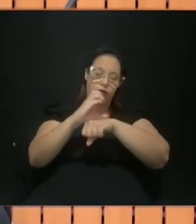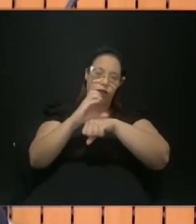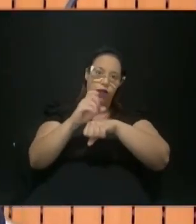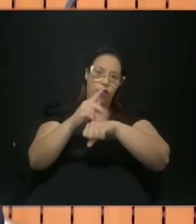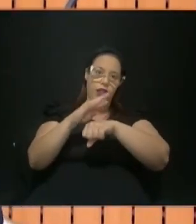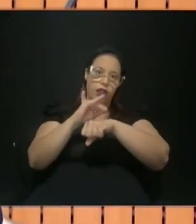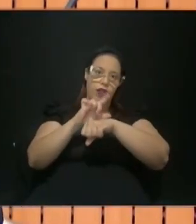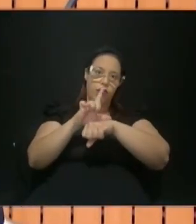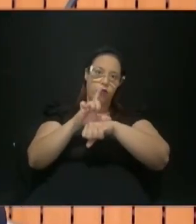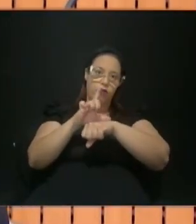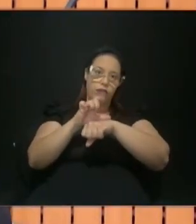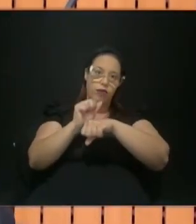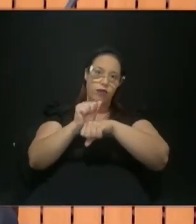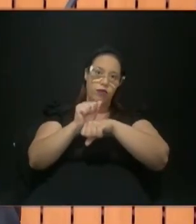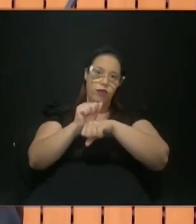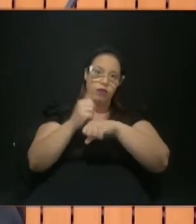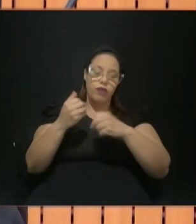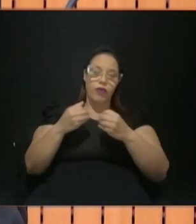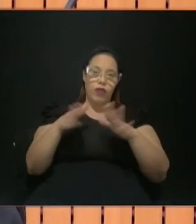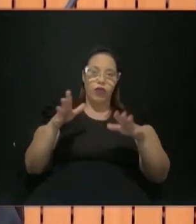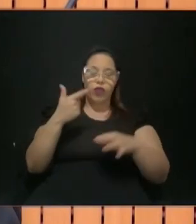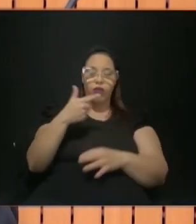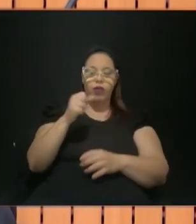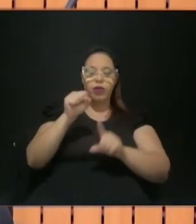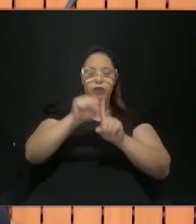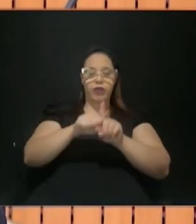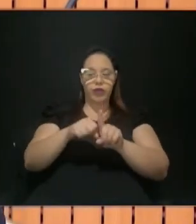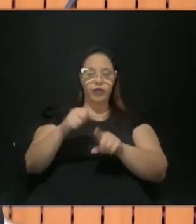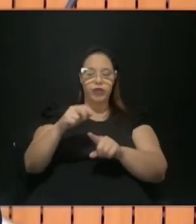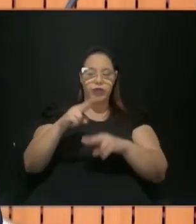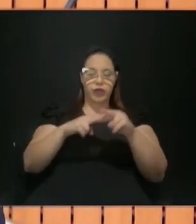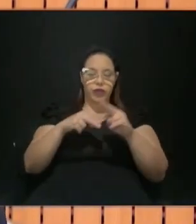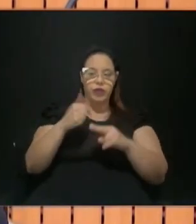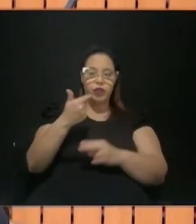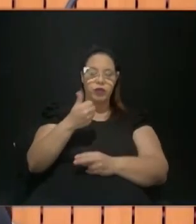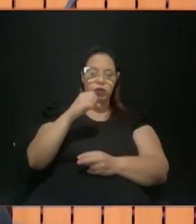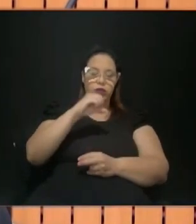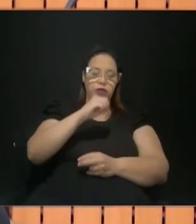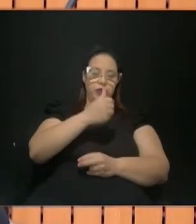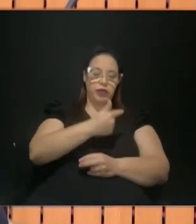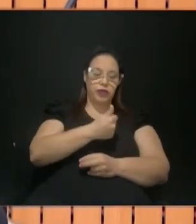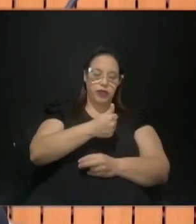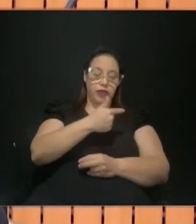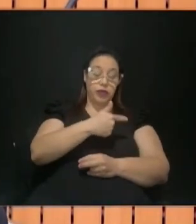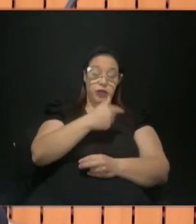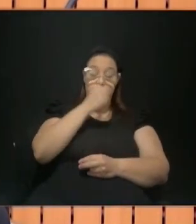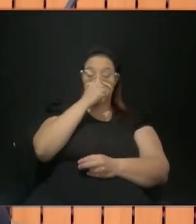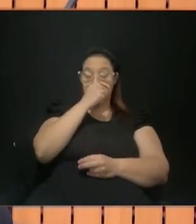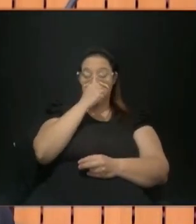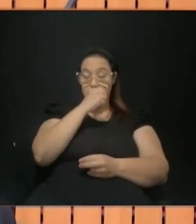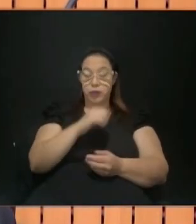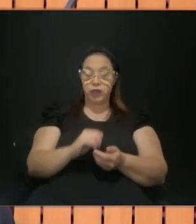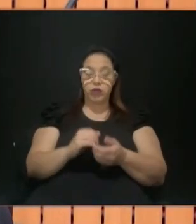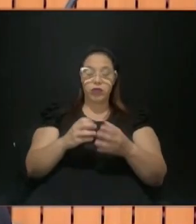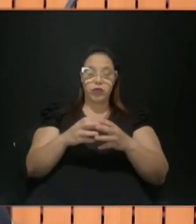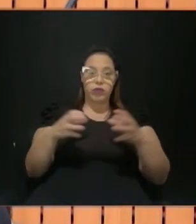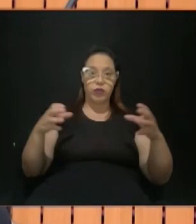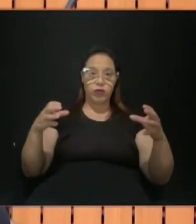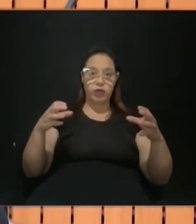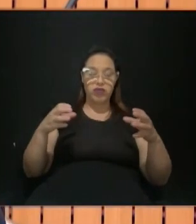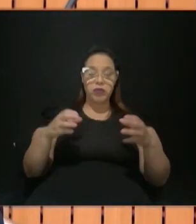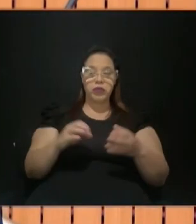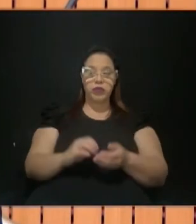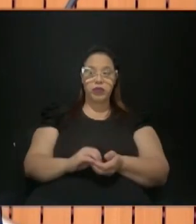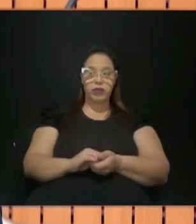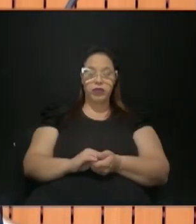de São Paulo foi criada em 2 de julho de 1927. Oriunda do Grande Oriente do Brasil, tendo como